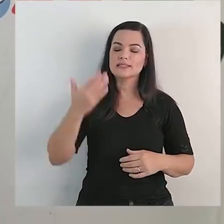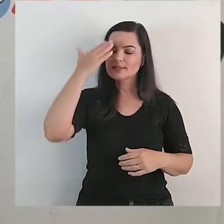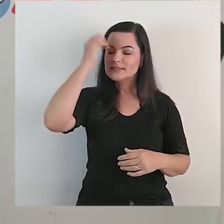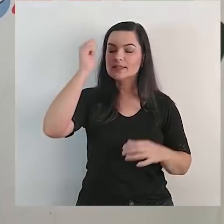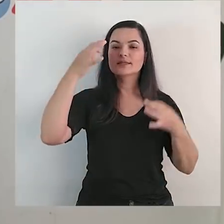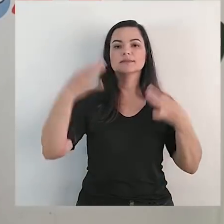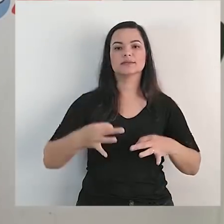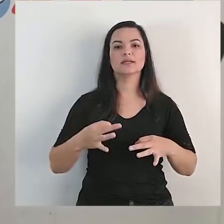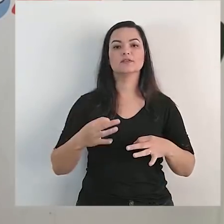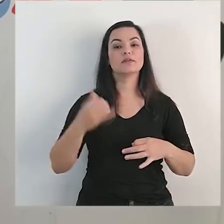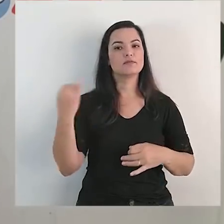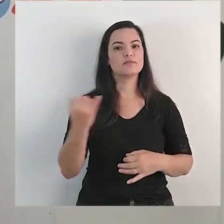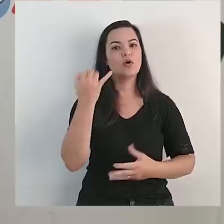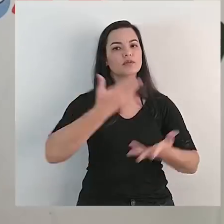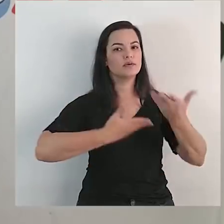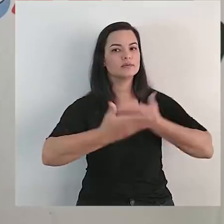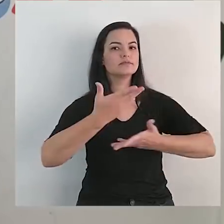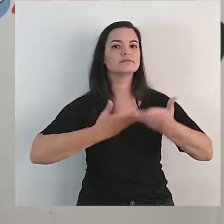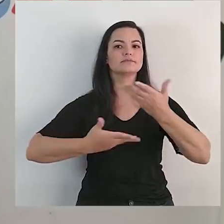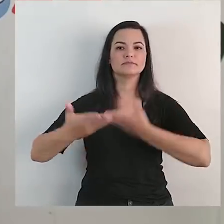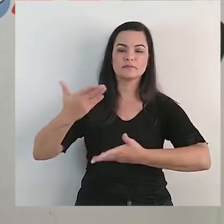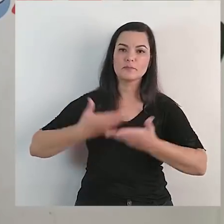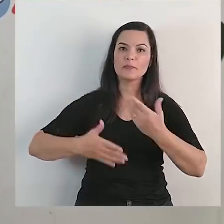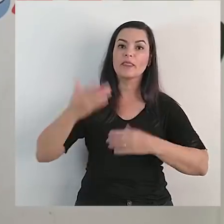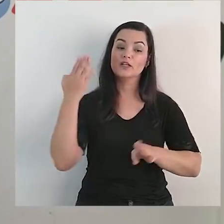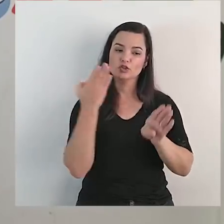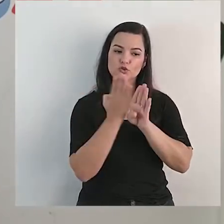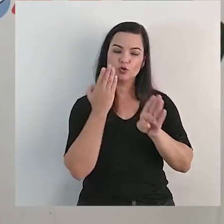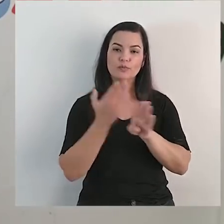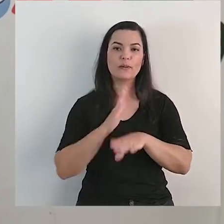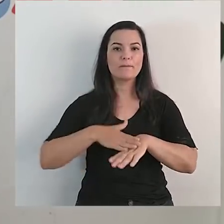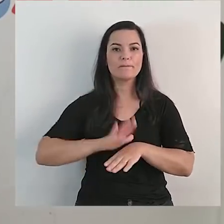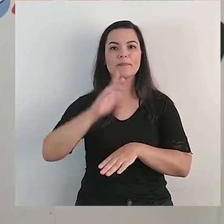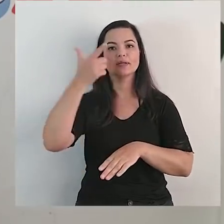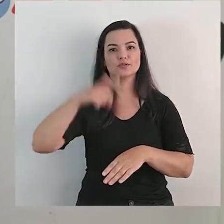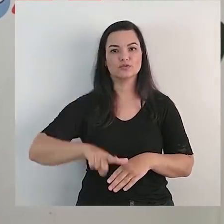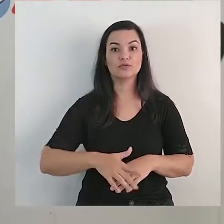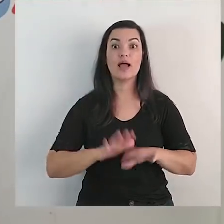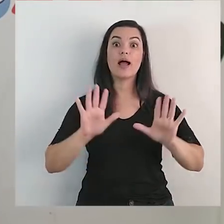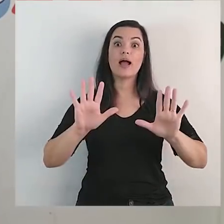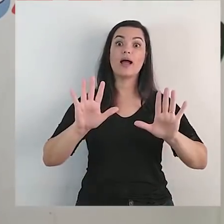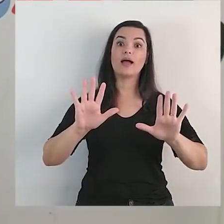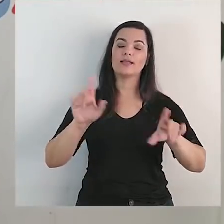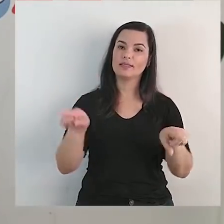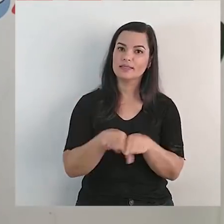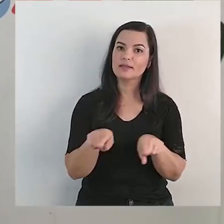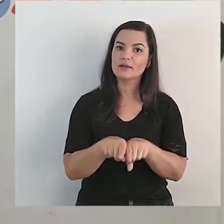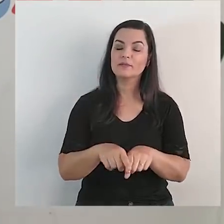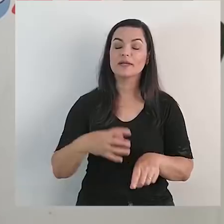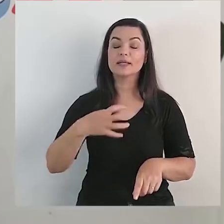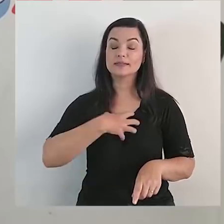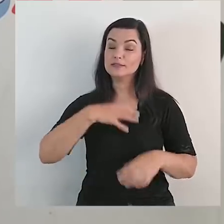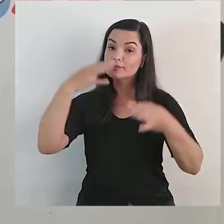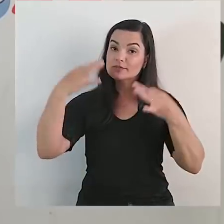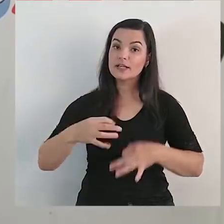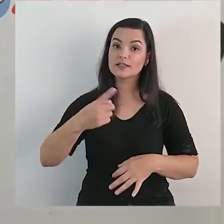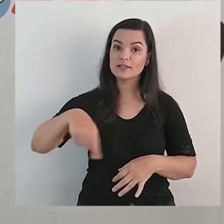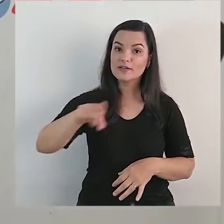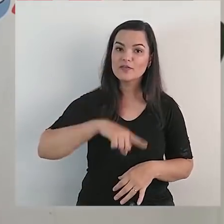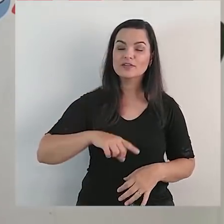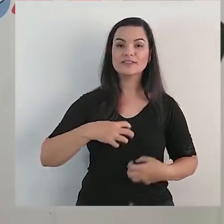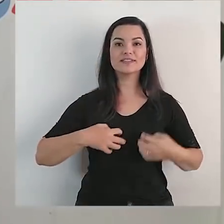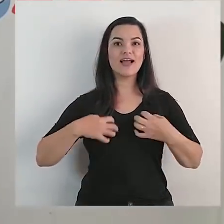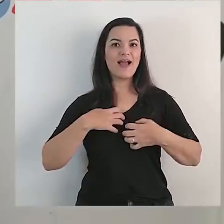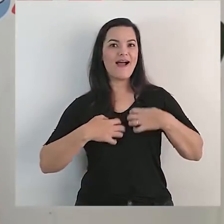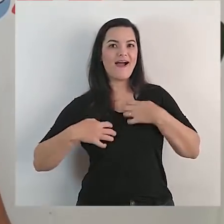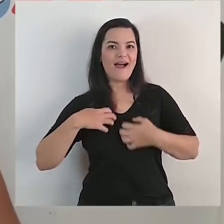de partilha e que muitas descobertas serão feitas mais uma vez, tá bom? Ah, claro, eu tenho certeza